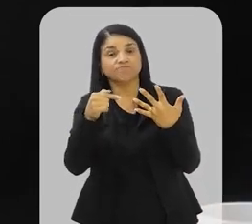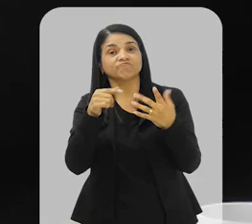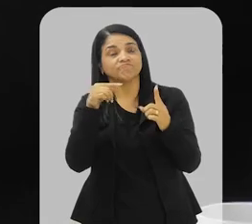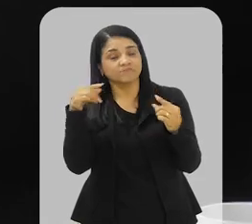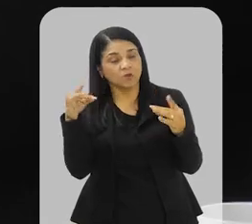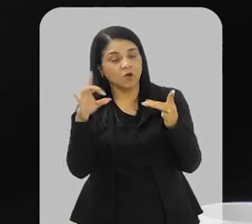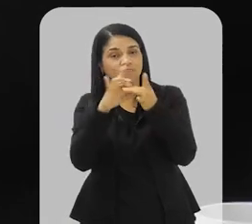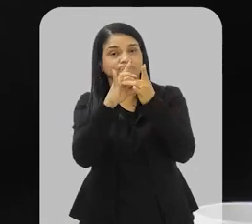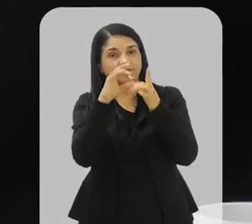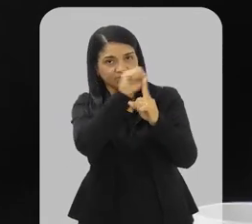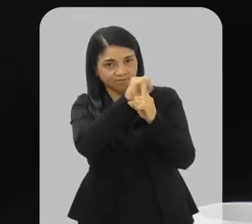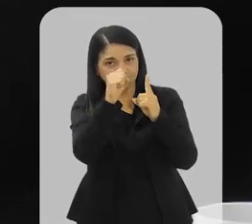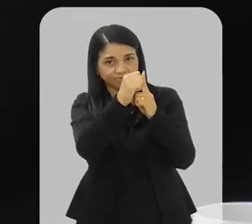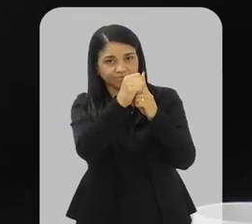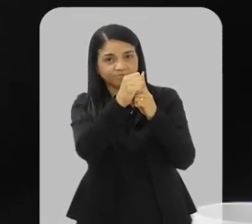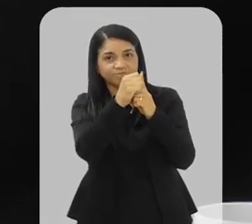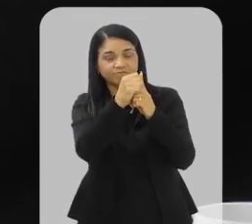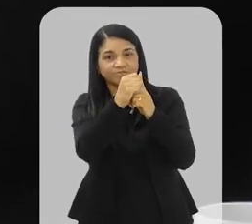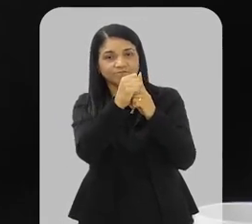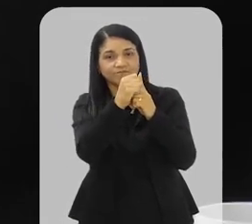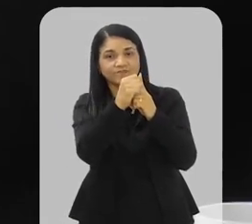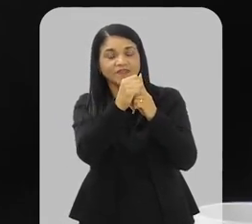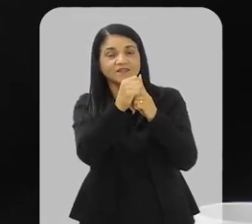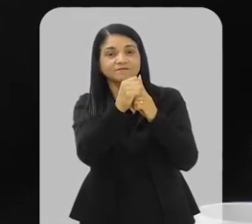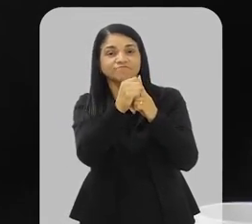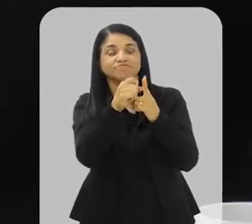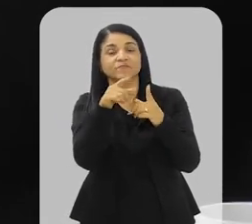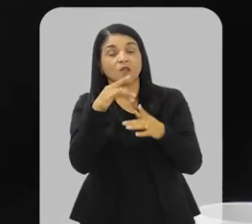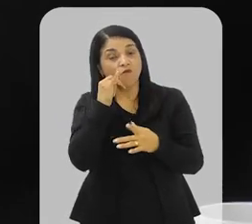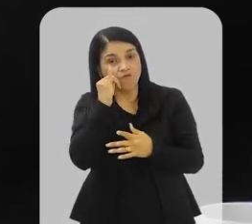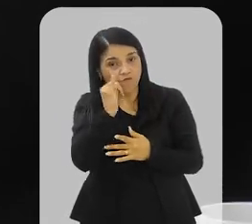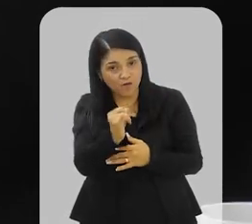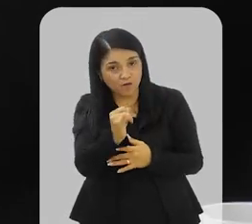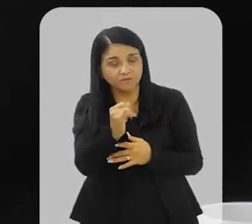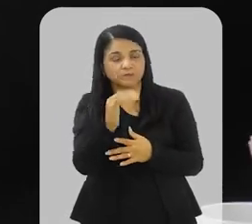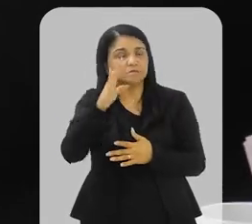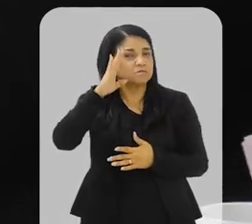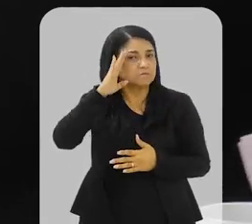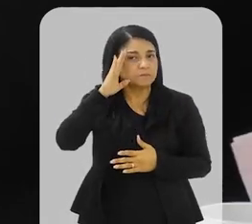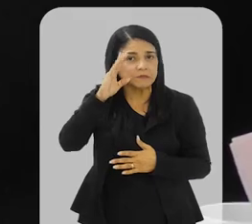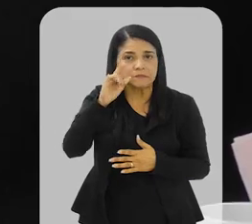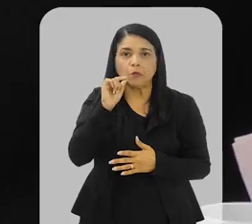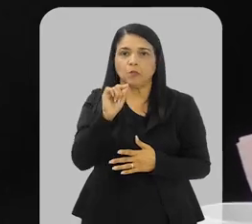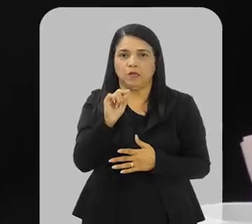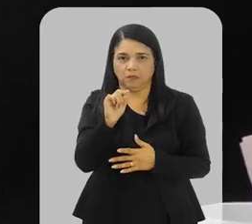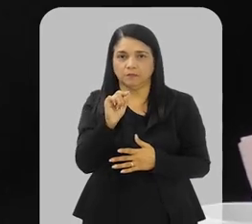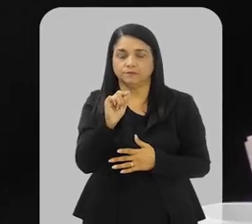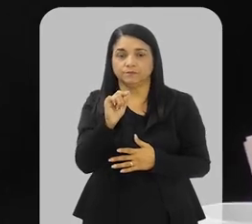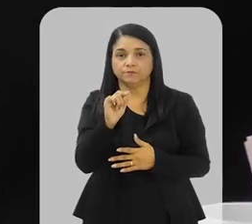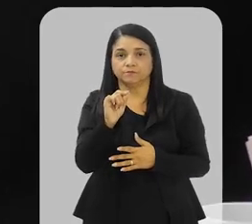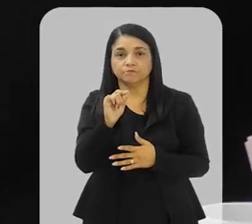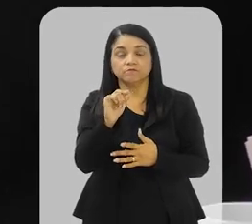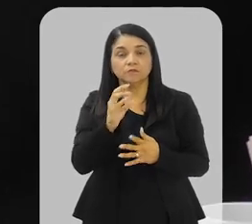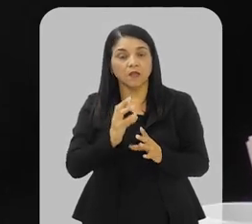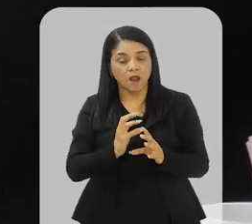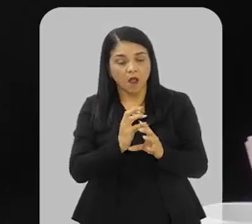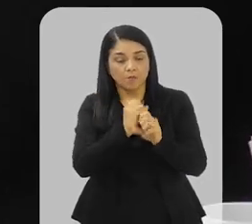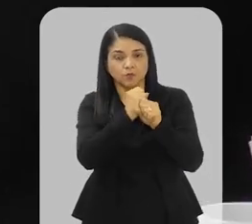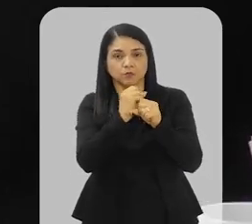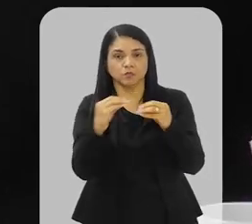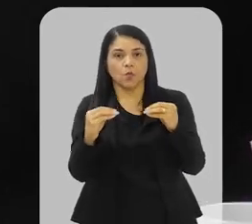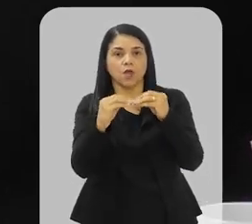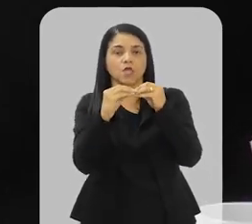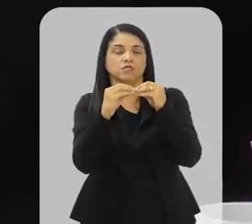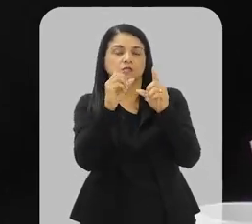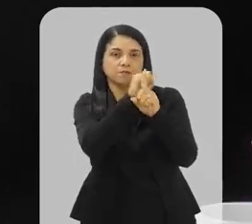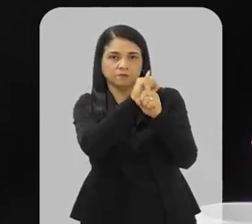pré-requisitos que tem a ver com o social que estão agregados e são mais pontuados eu volto a dizer fundamental